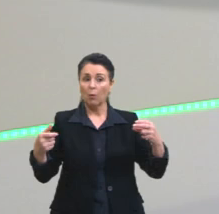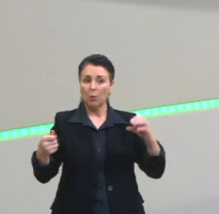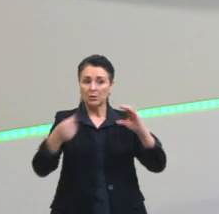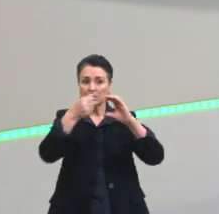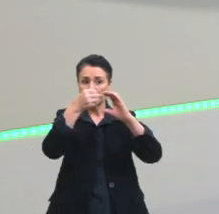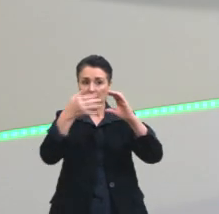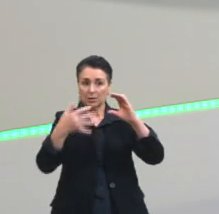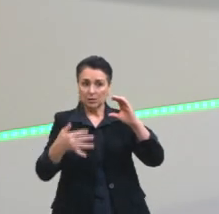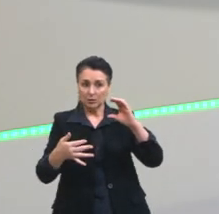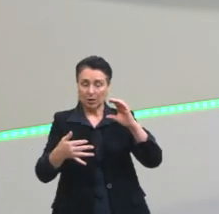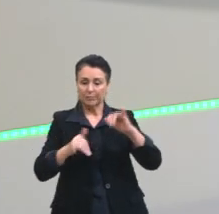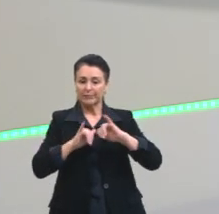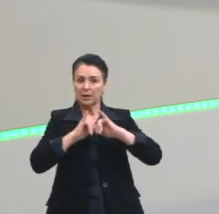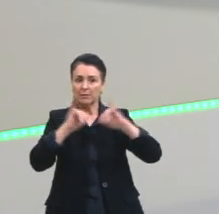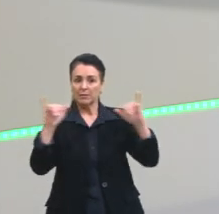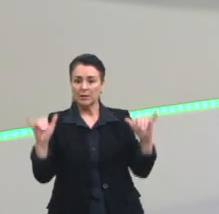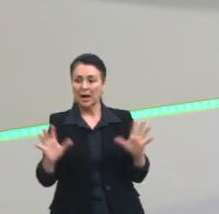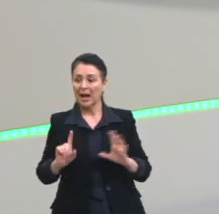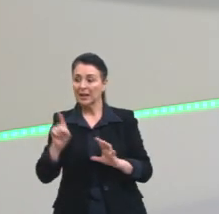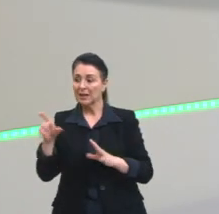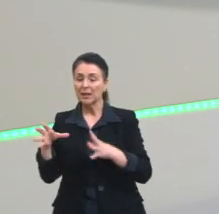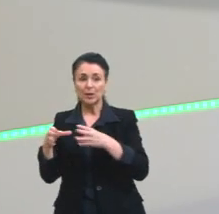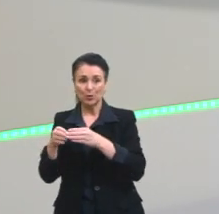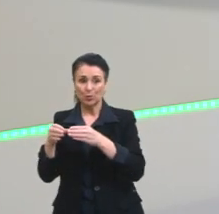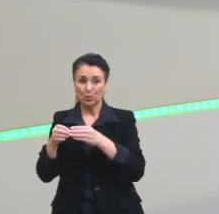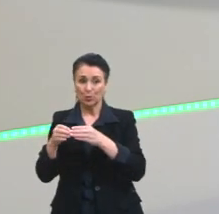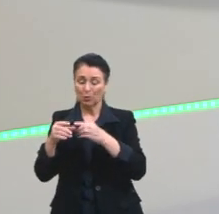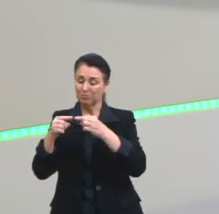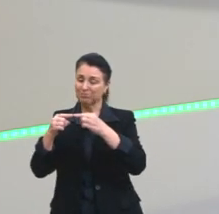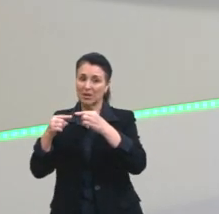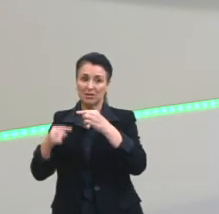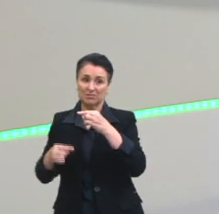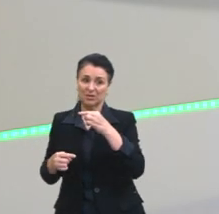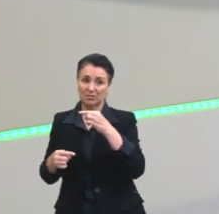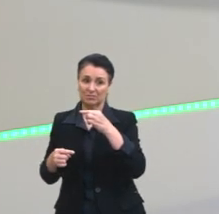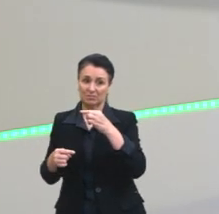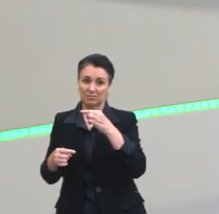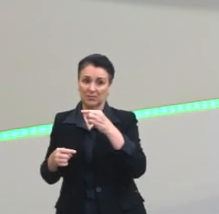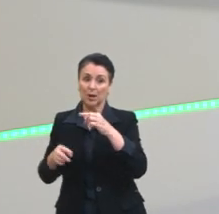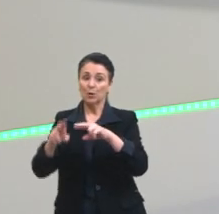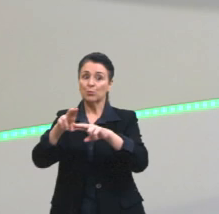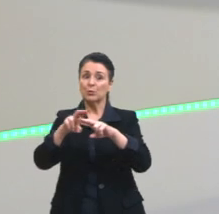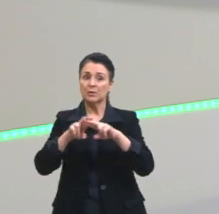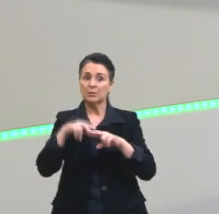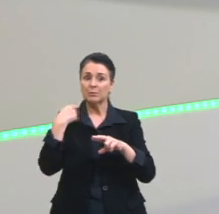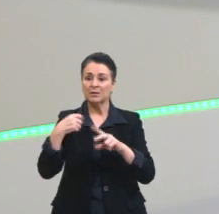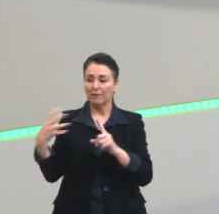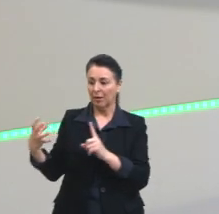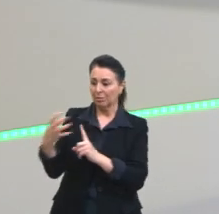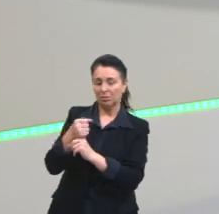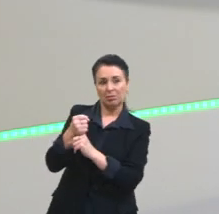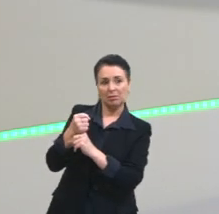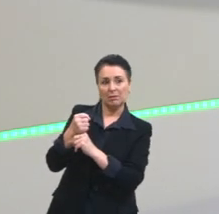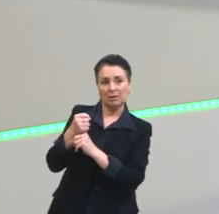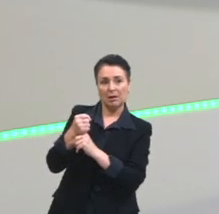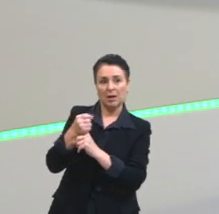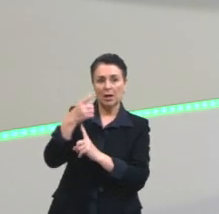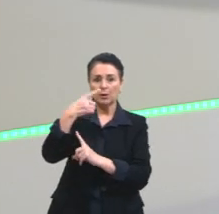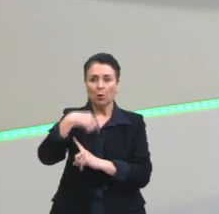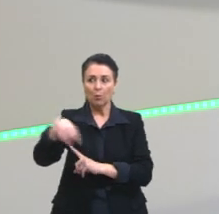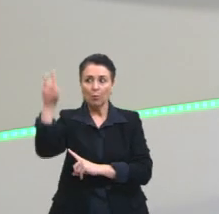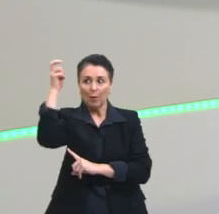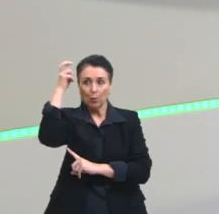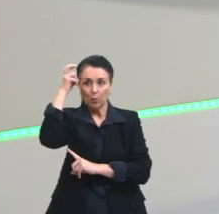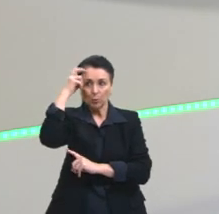o outro é inferior inclusive como uma justificativa para dominação não é que tu tá então levando uma cultura